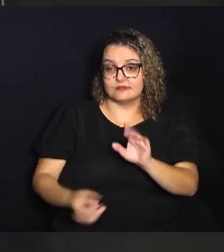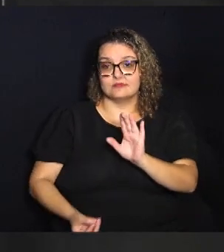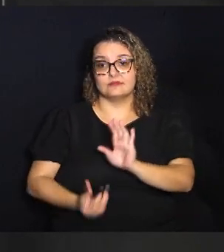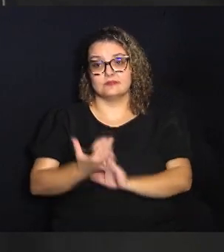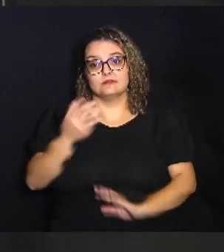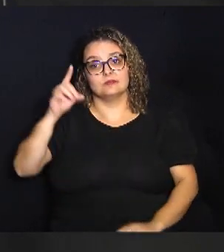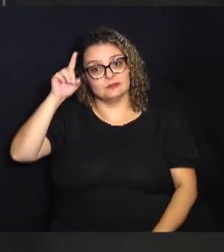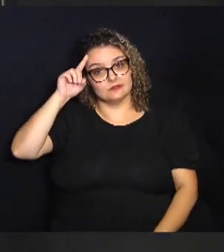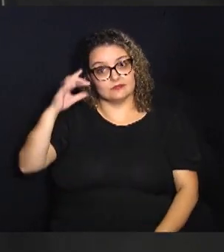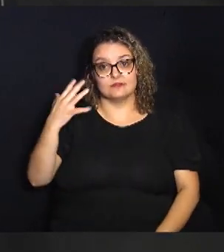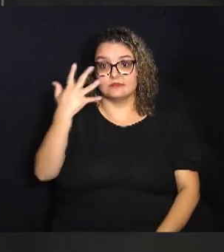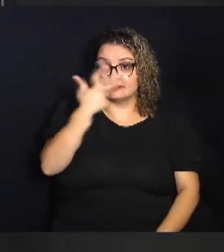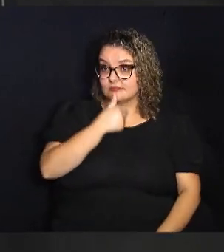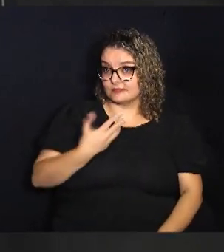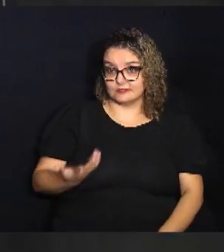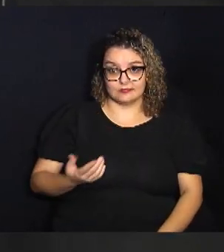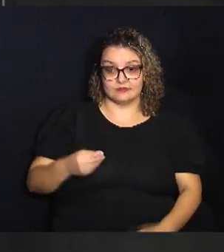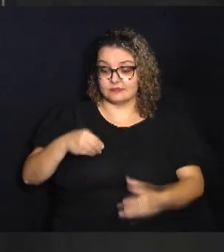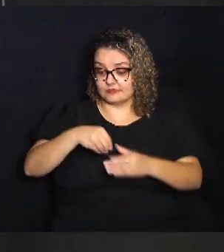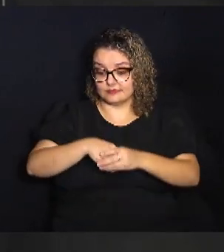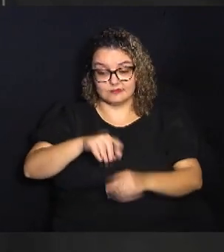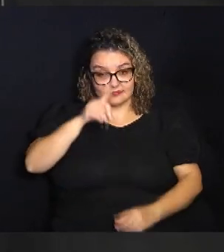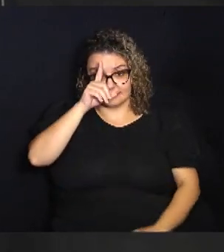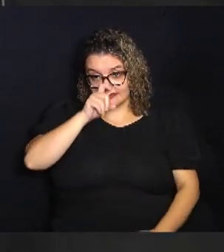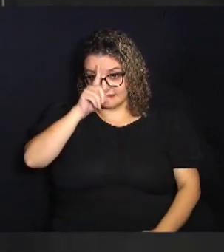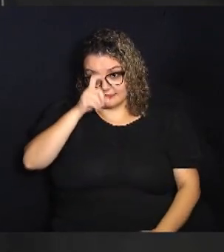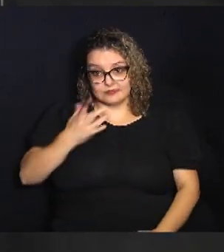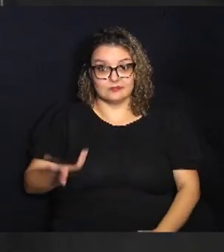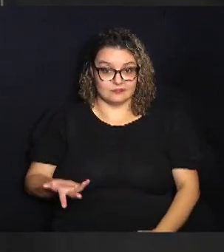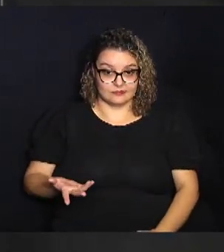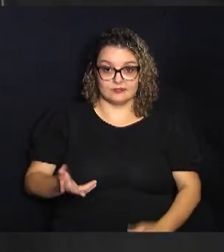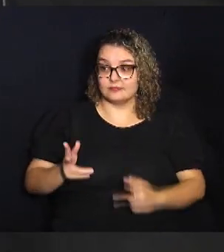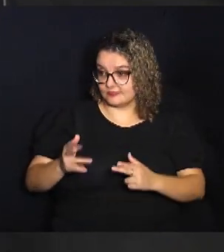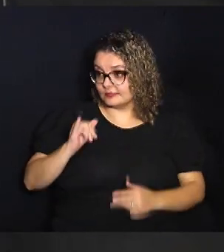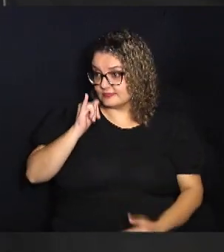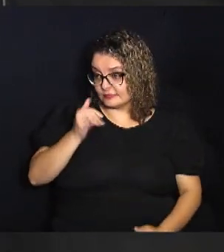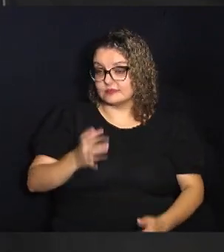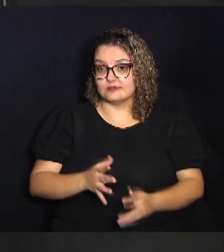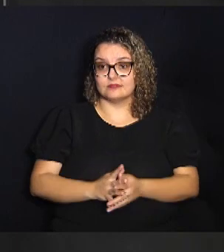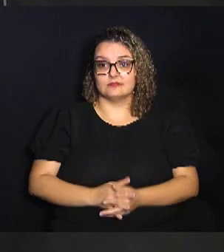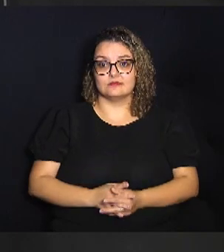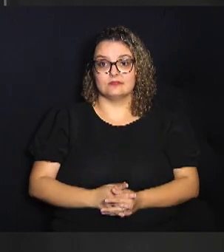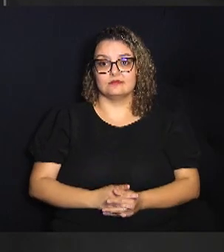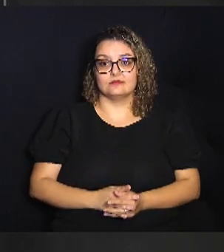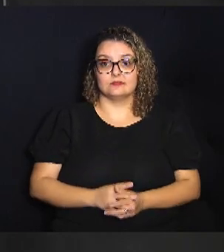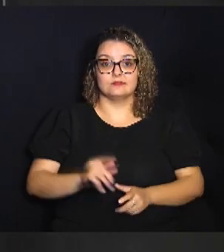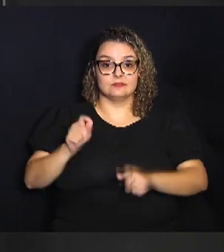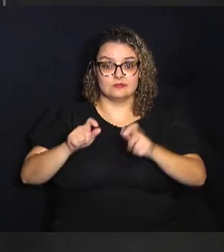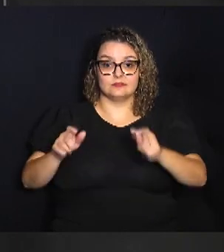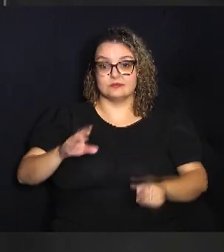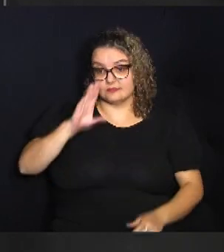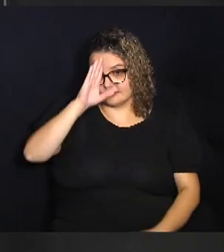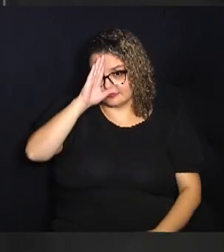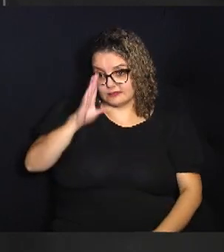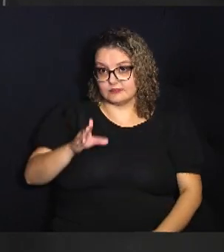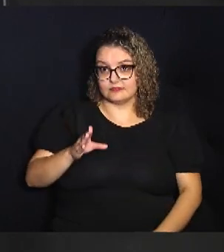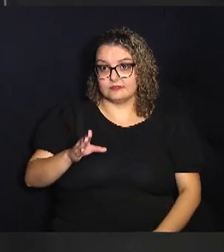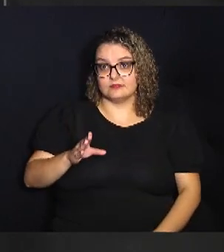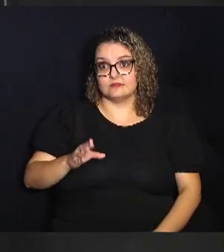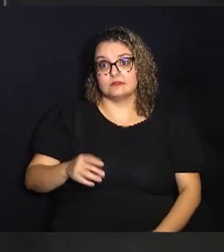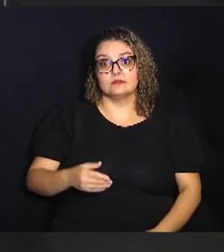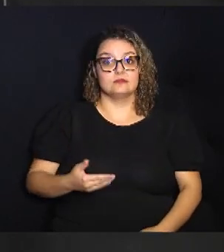o Dia da Beleza nos hospitais. Né? Então, como eu disse aqui, pessoas, principalmente a pessoa que está passando